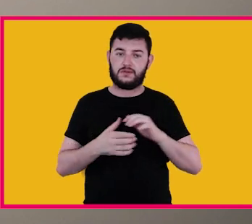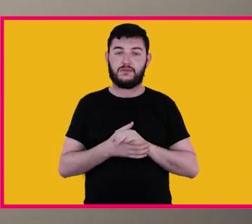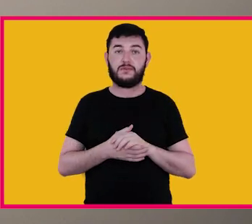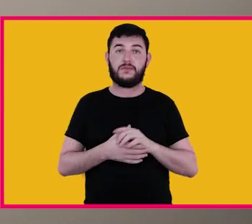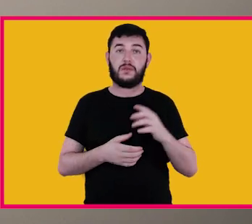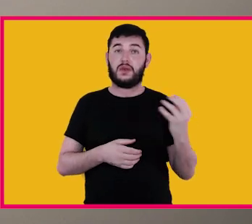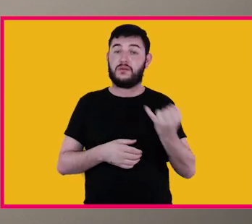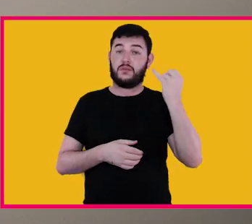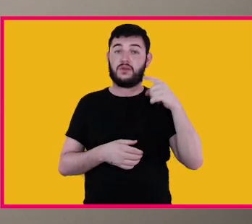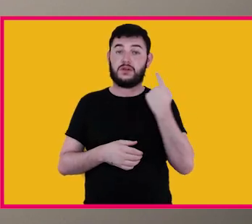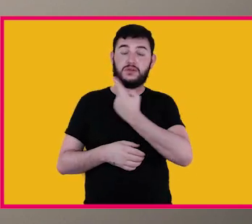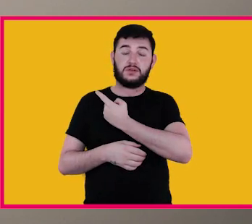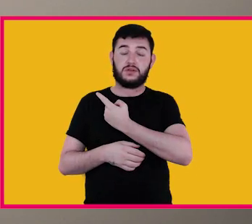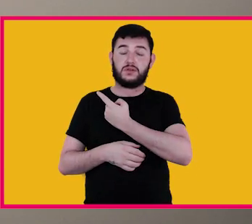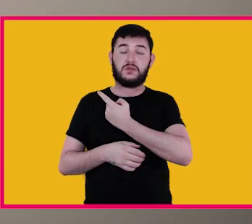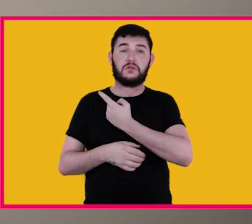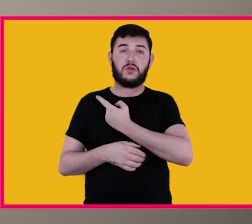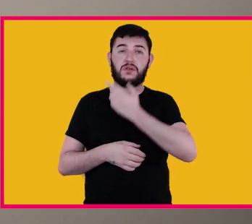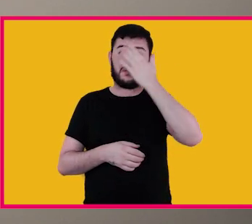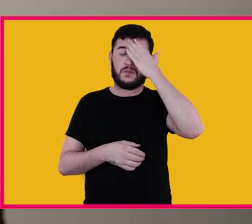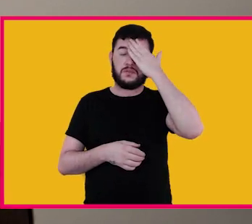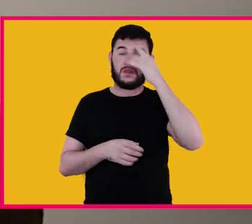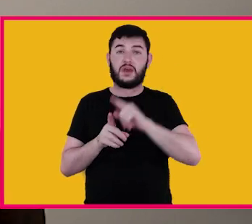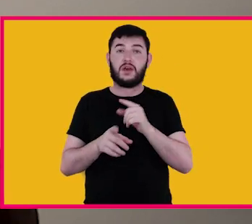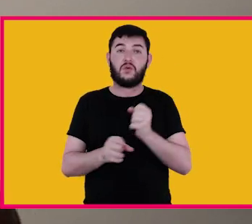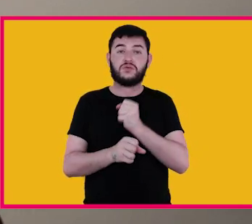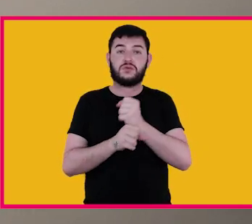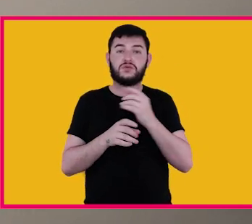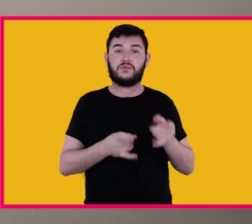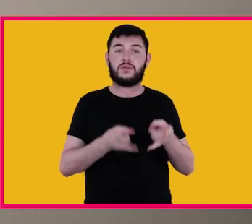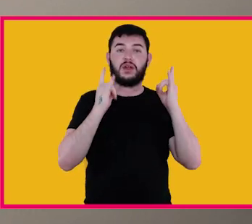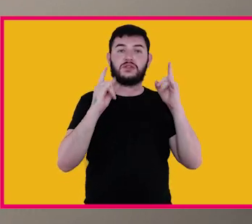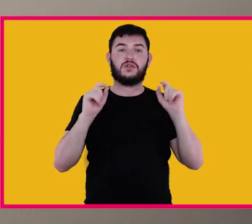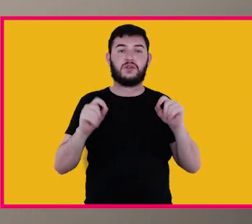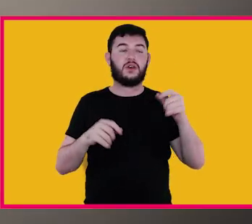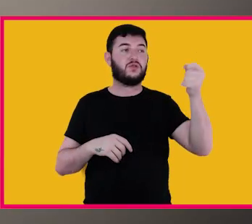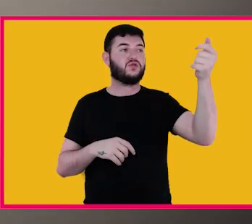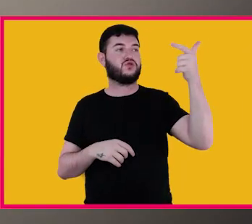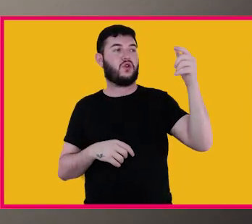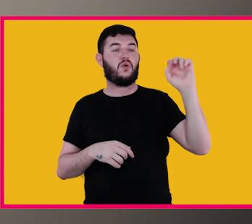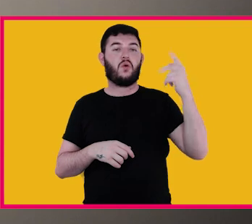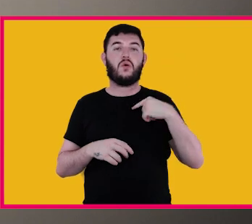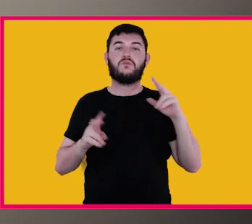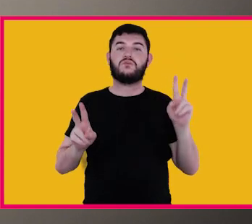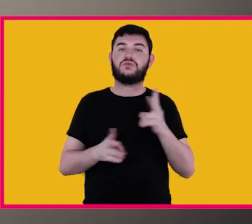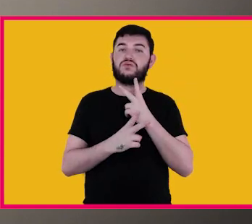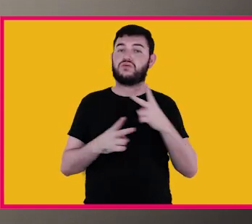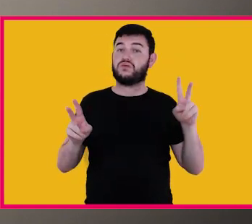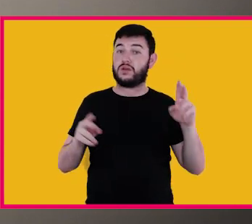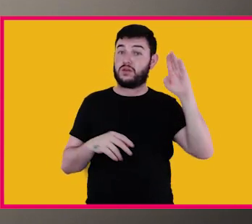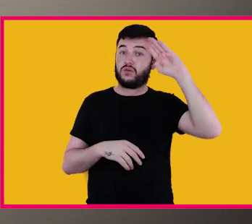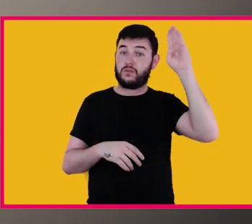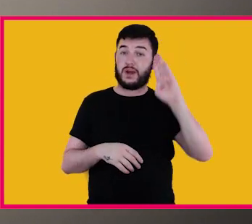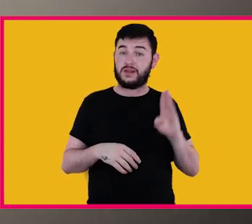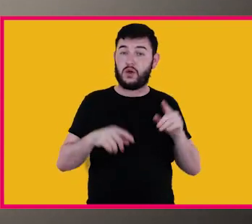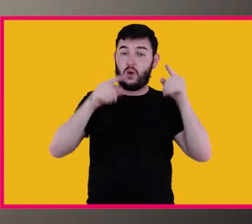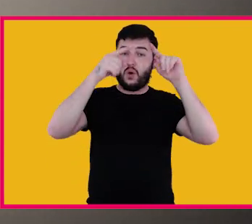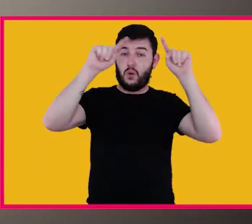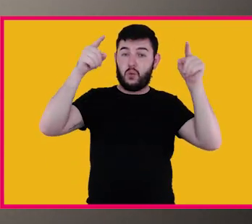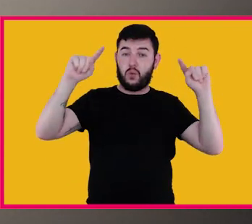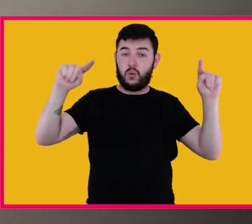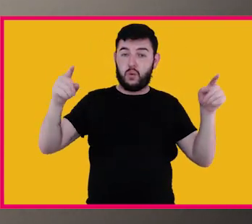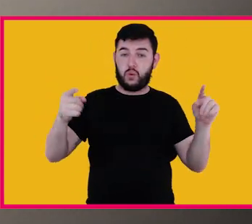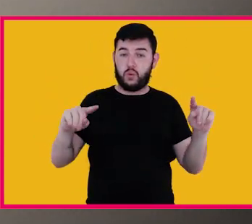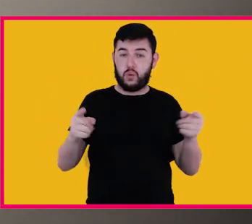de implantar uma edificação é a sua orientação em relação aos caminhos do sol e à carta dos ventos. Em um país tão extenso como o Brasil, a variação